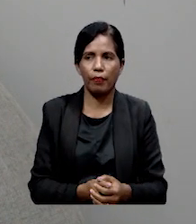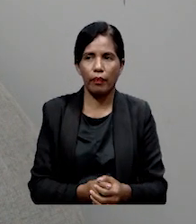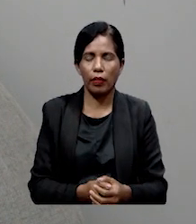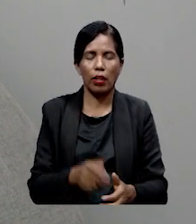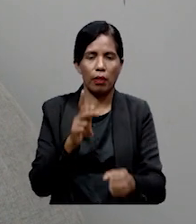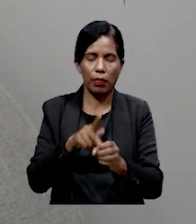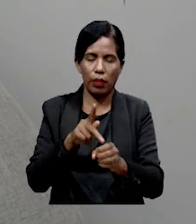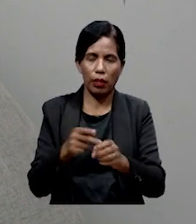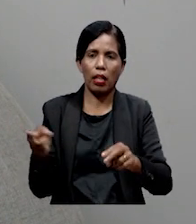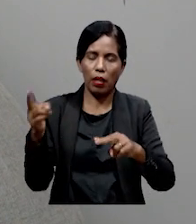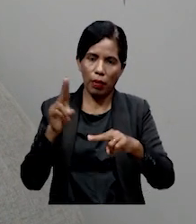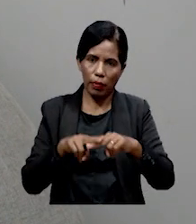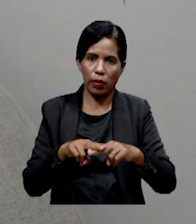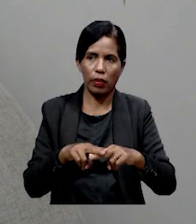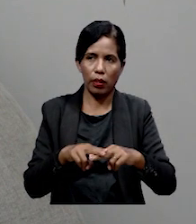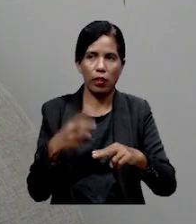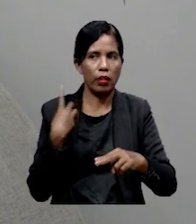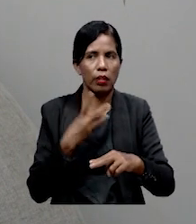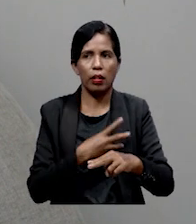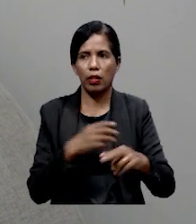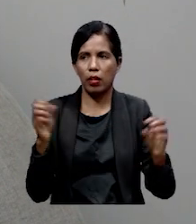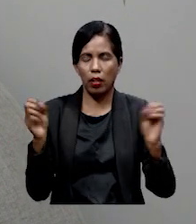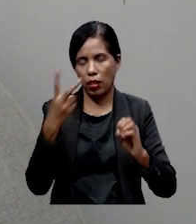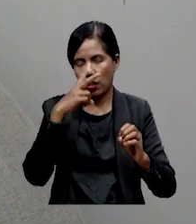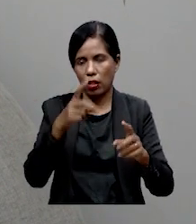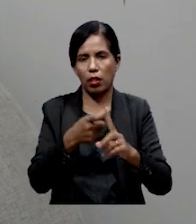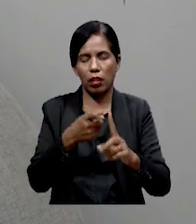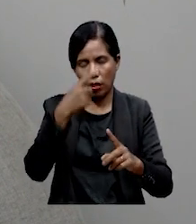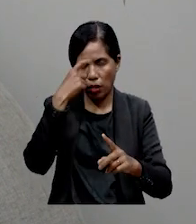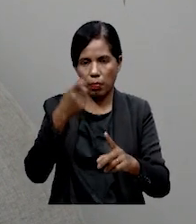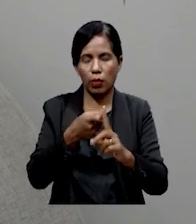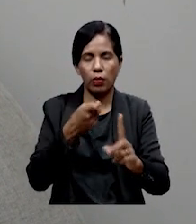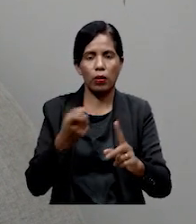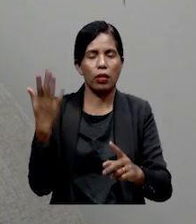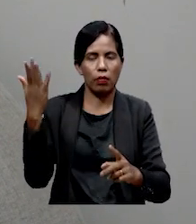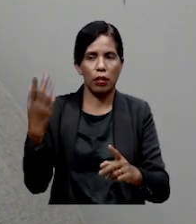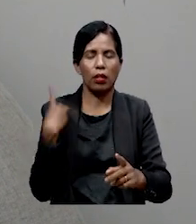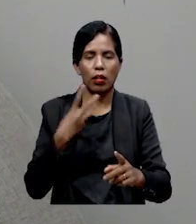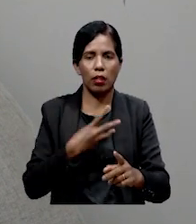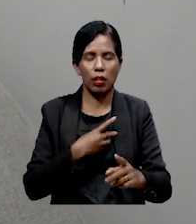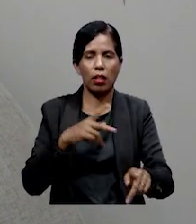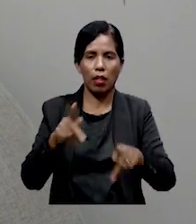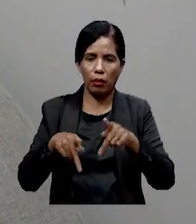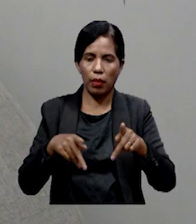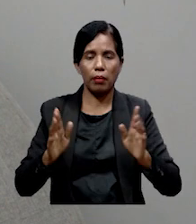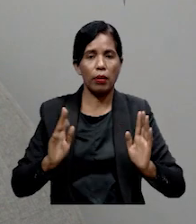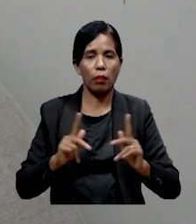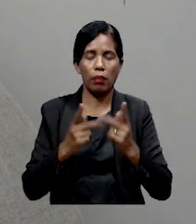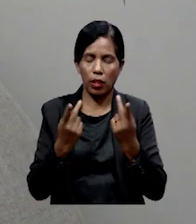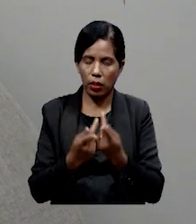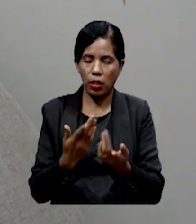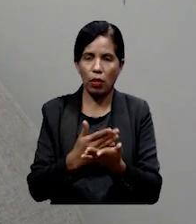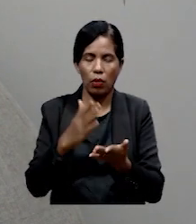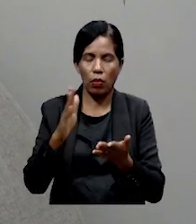presumindo no mesmo aumento, né, italia controlo também mais o sinaba, a itania empresário se a rola folha nessa, né, no fim do dia se a